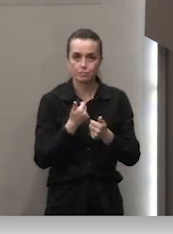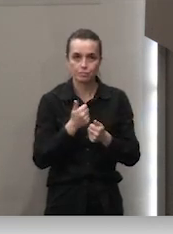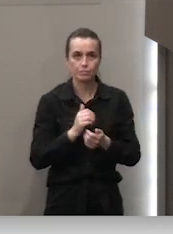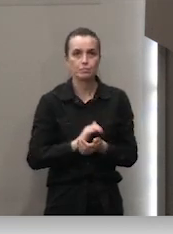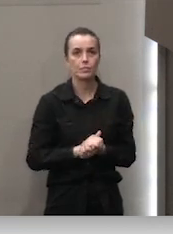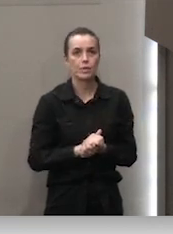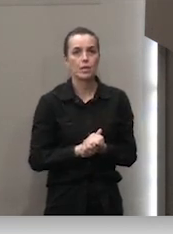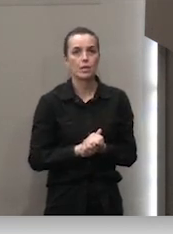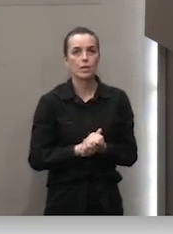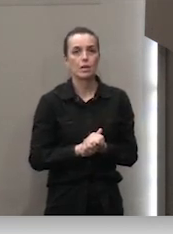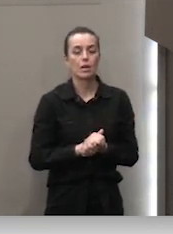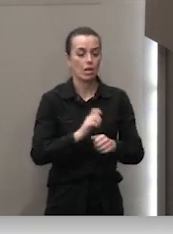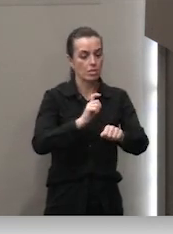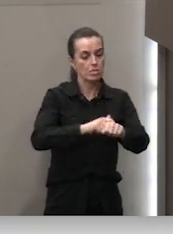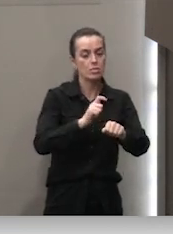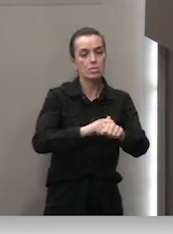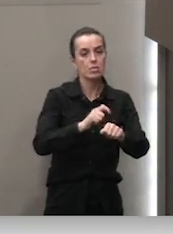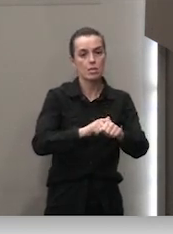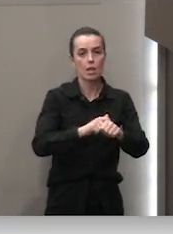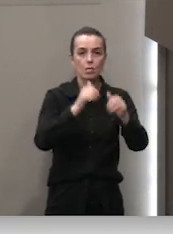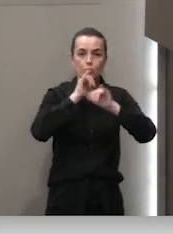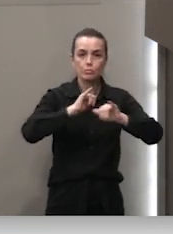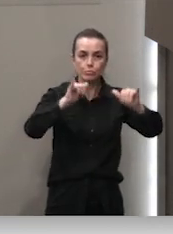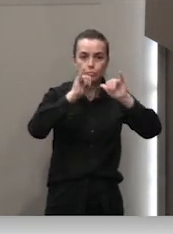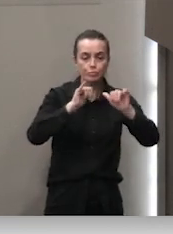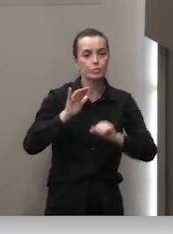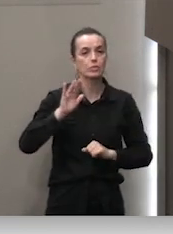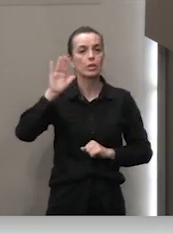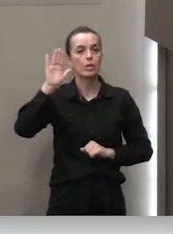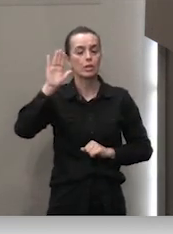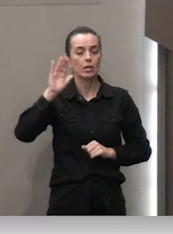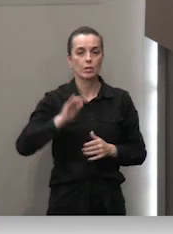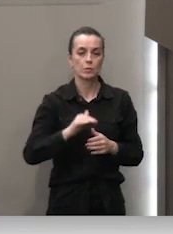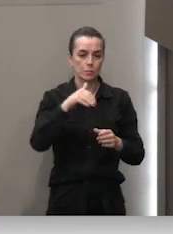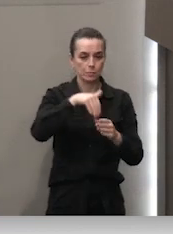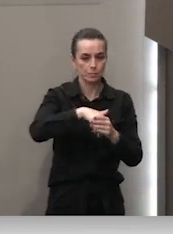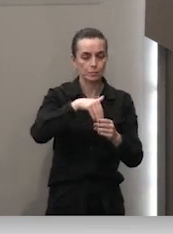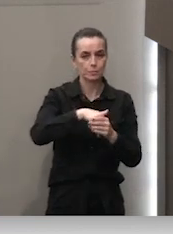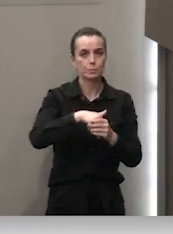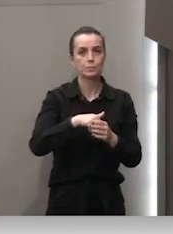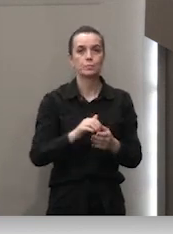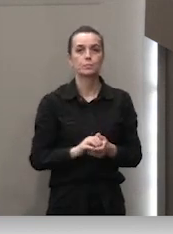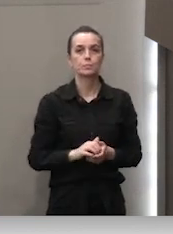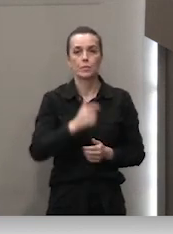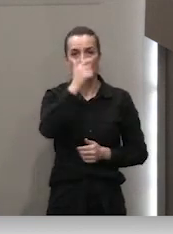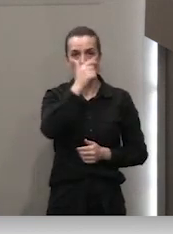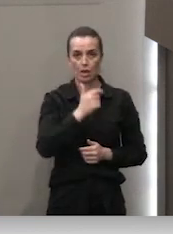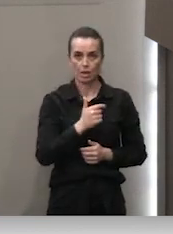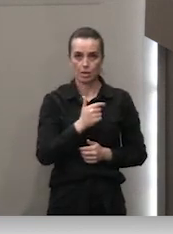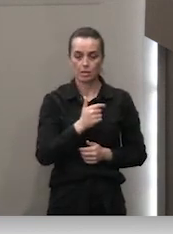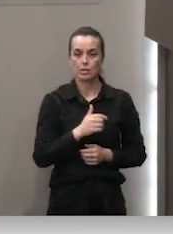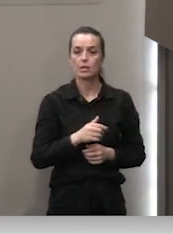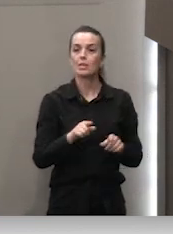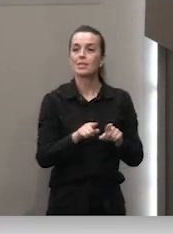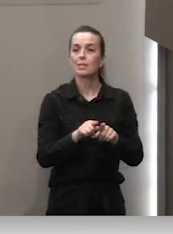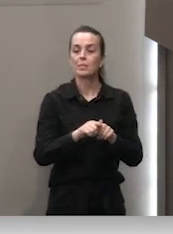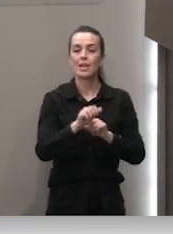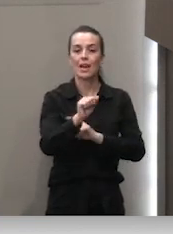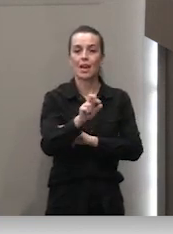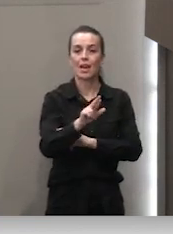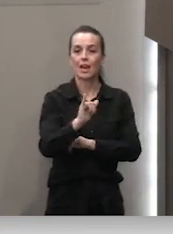um excelente pleito eleitoral, tanto para o legislativo quanto executivo. E aqui na pessoa do Ari, da Rádio